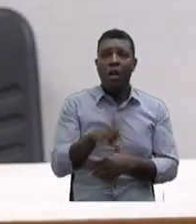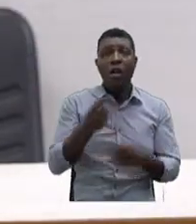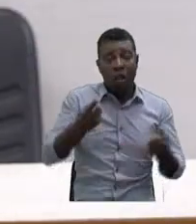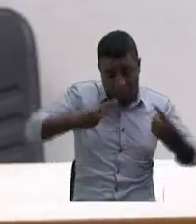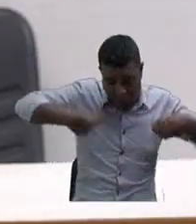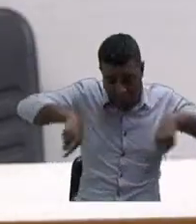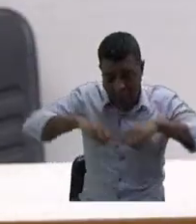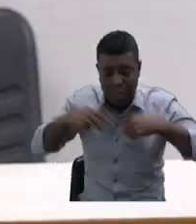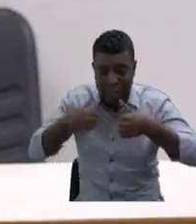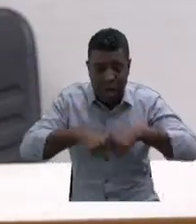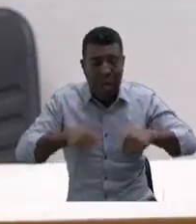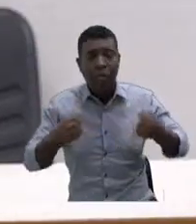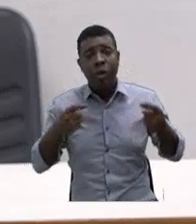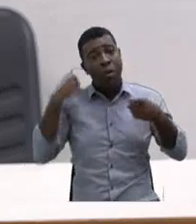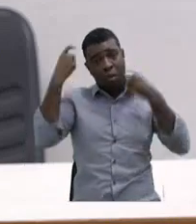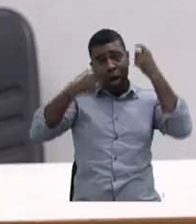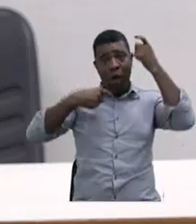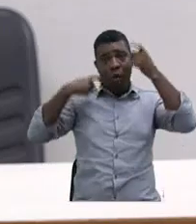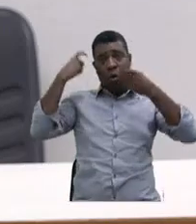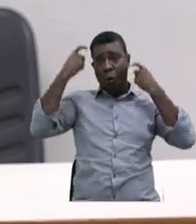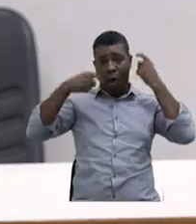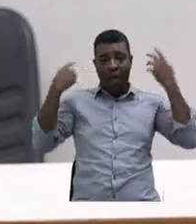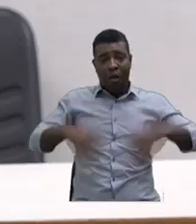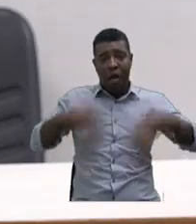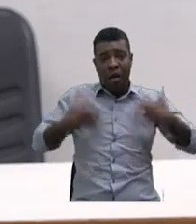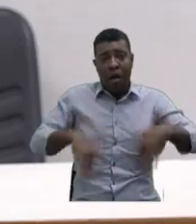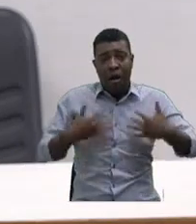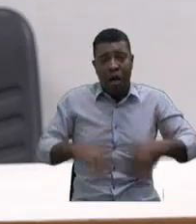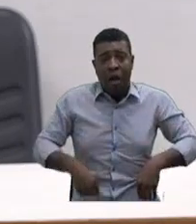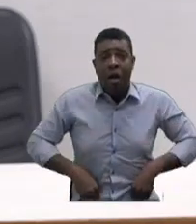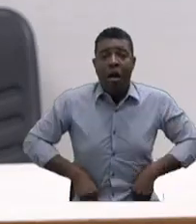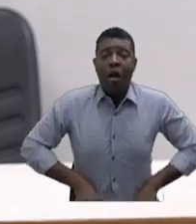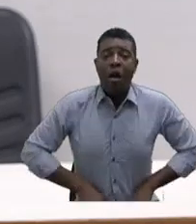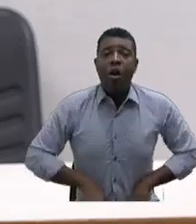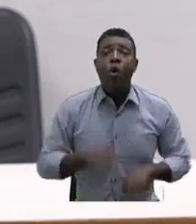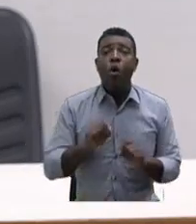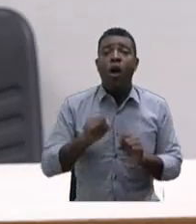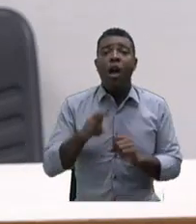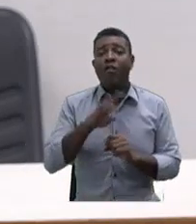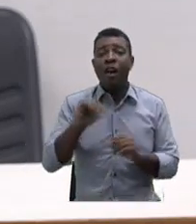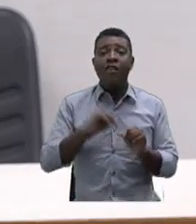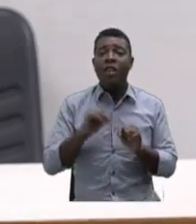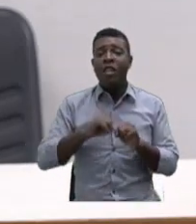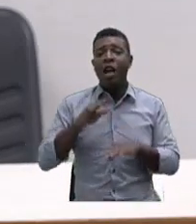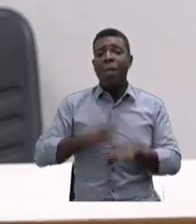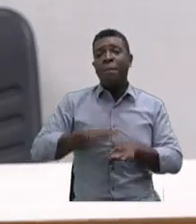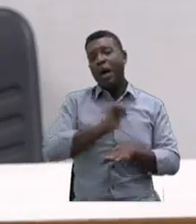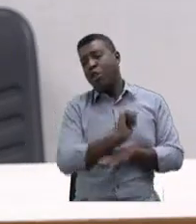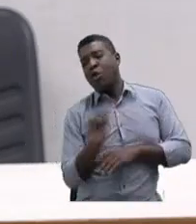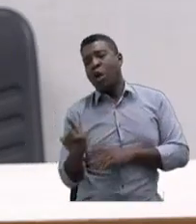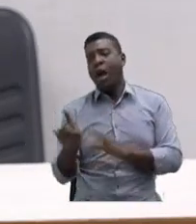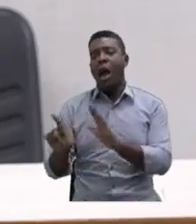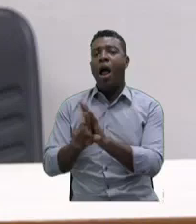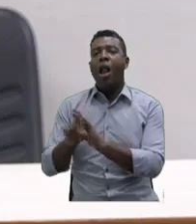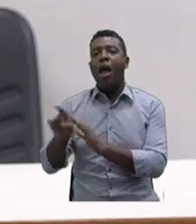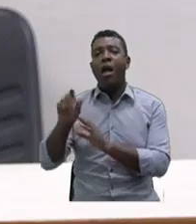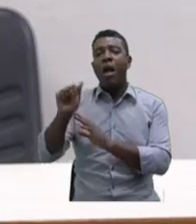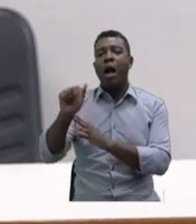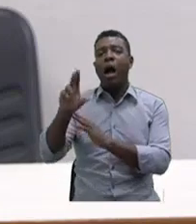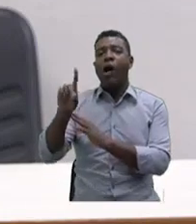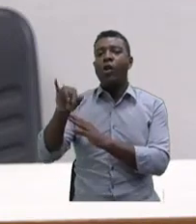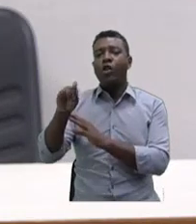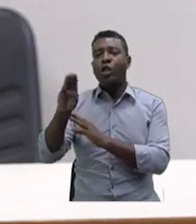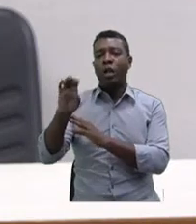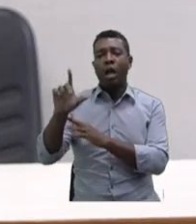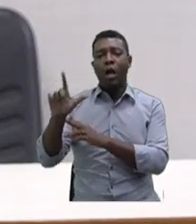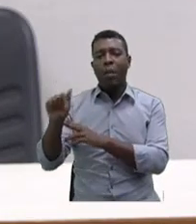apavorados, mas eu tenho fé que vamos fazer igual a lei, mais do que a lei Aldir Blanc. Chega no momento, nós vamos chegar aí